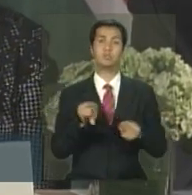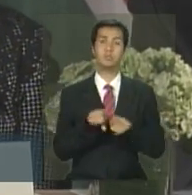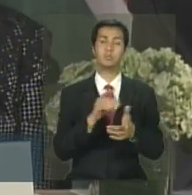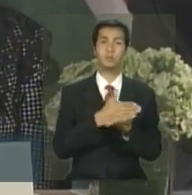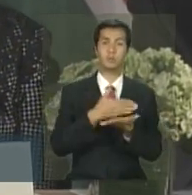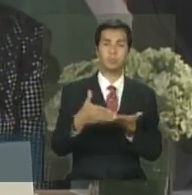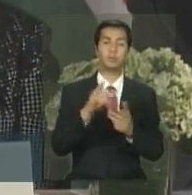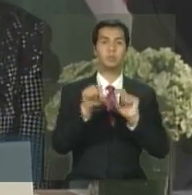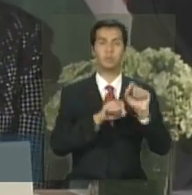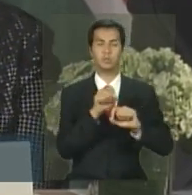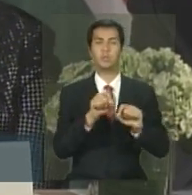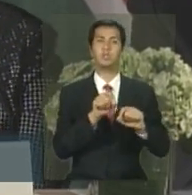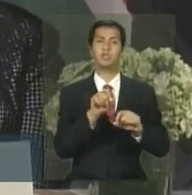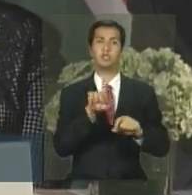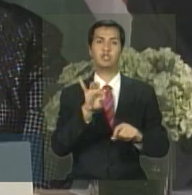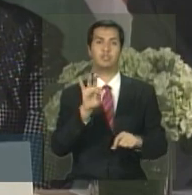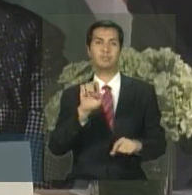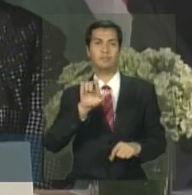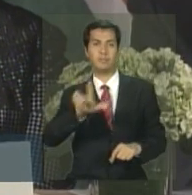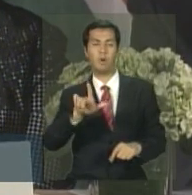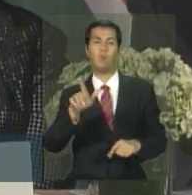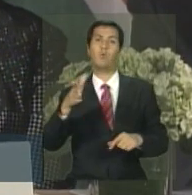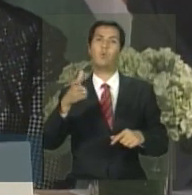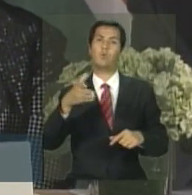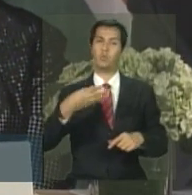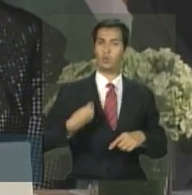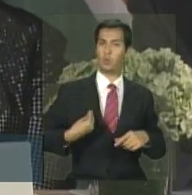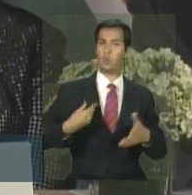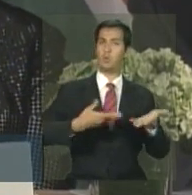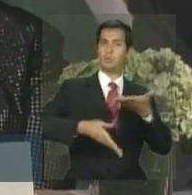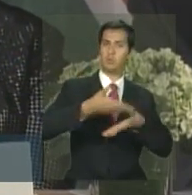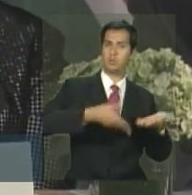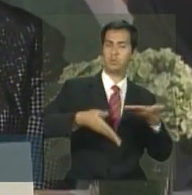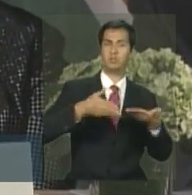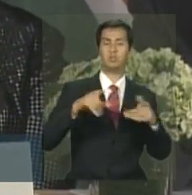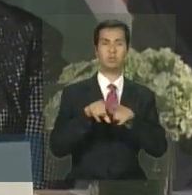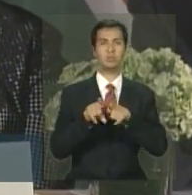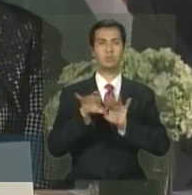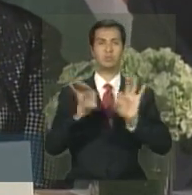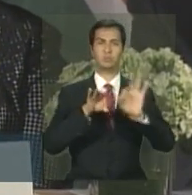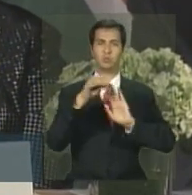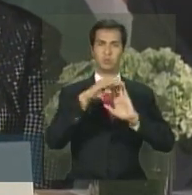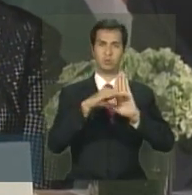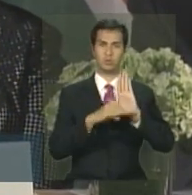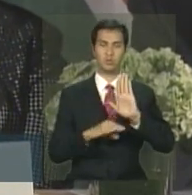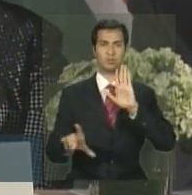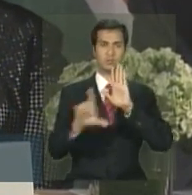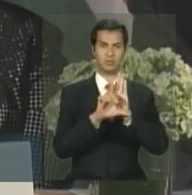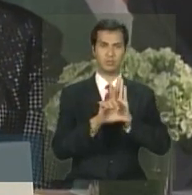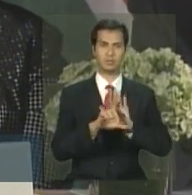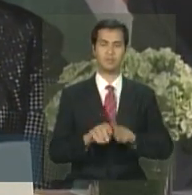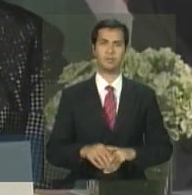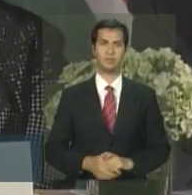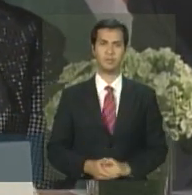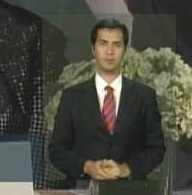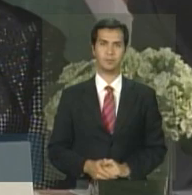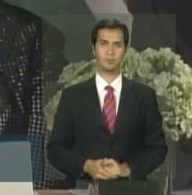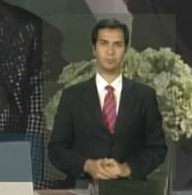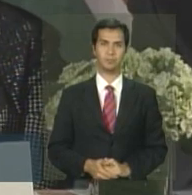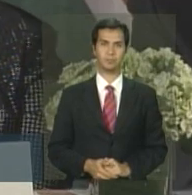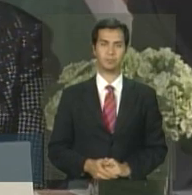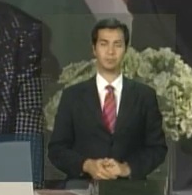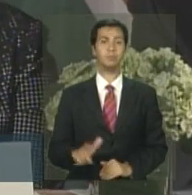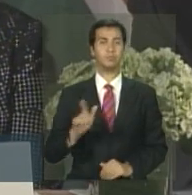digitais colaborativas para a elaboração de projetos de lei. O nosso portal